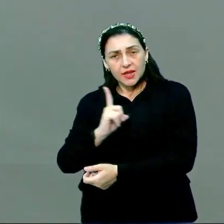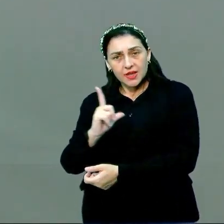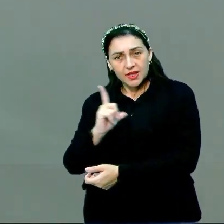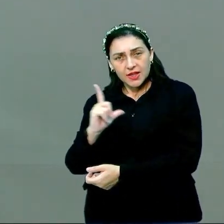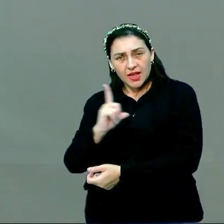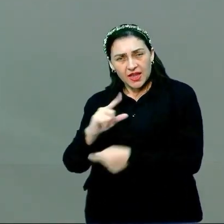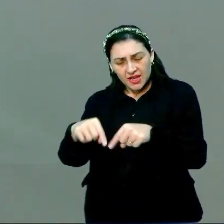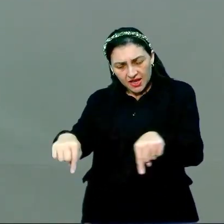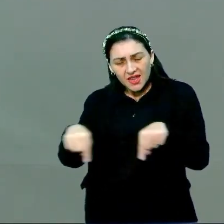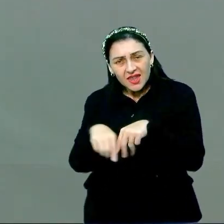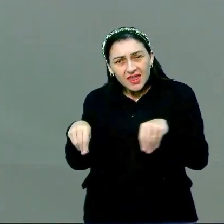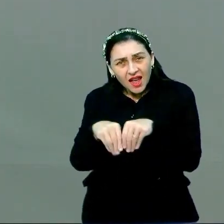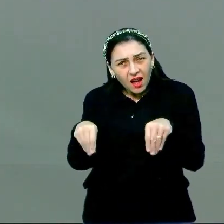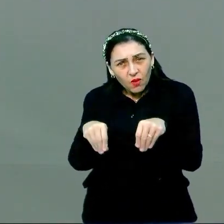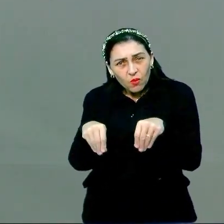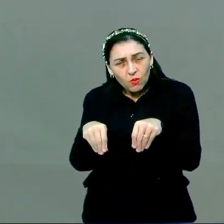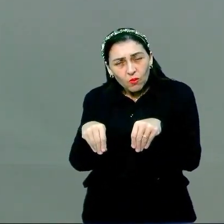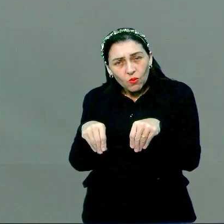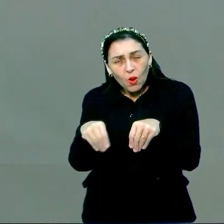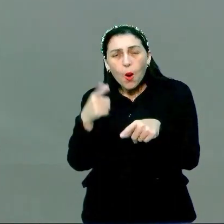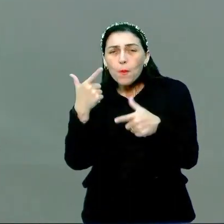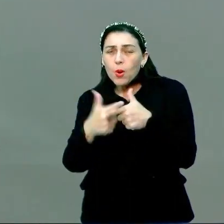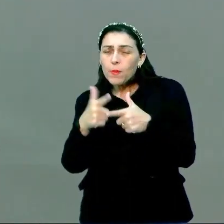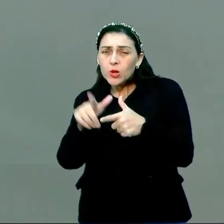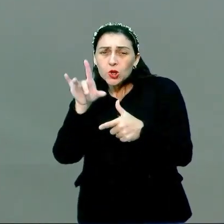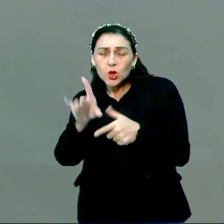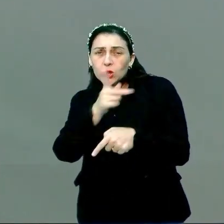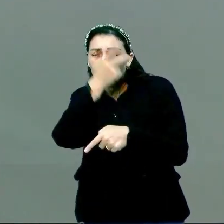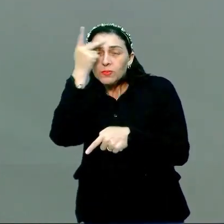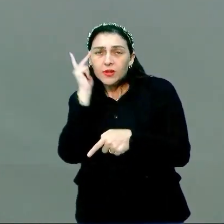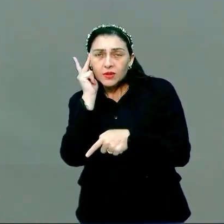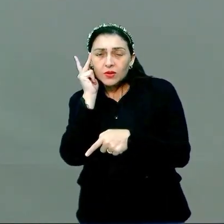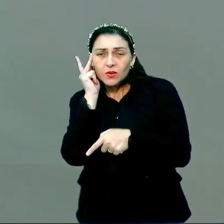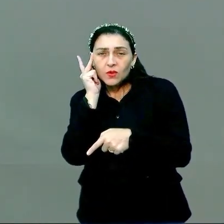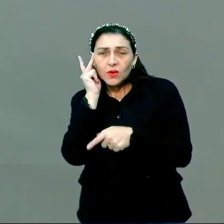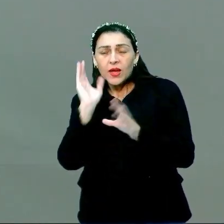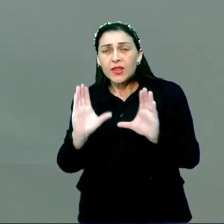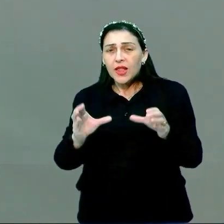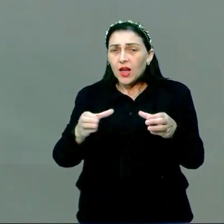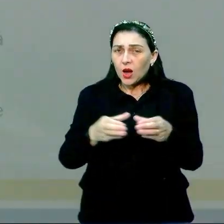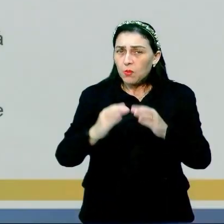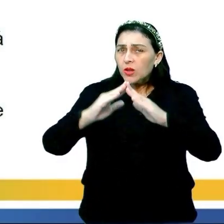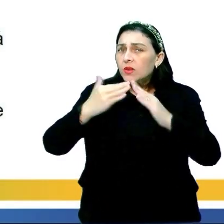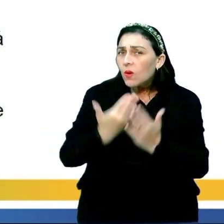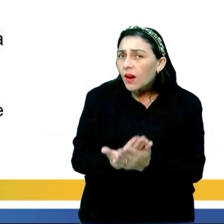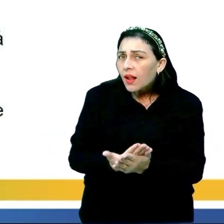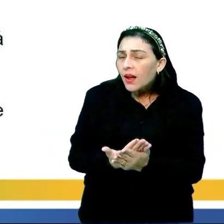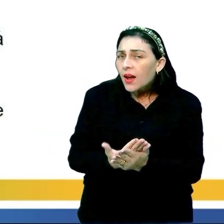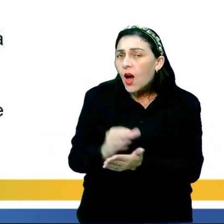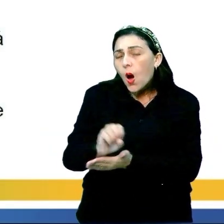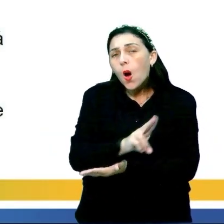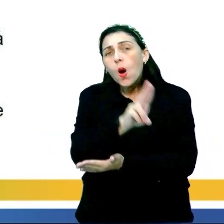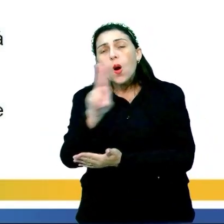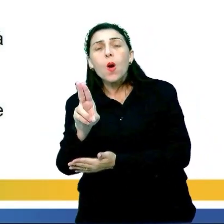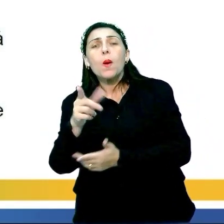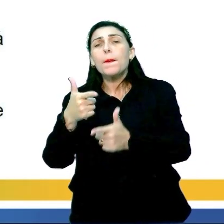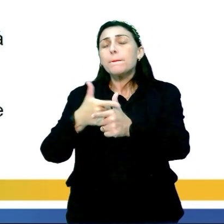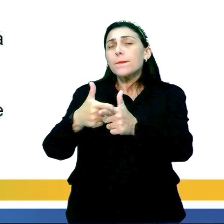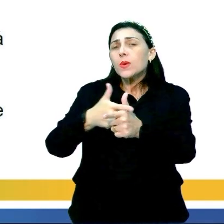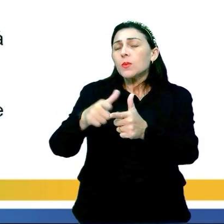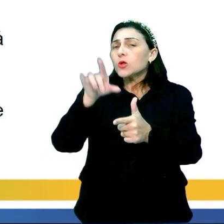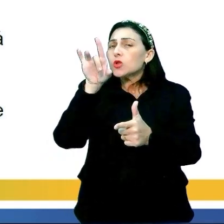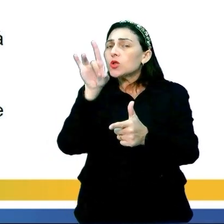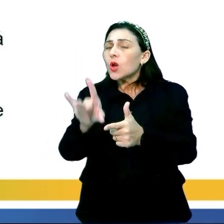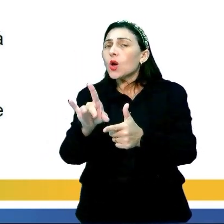têm quintal? Ele é um problema somente de pessoas da comunidade escolar? Ou ele é um